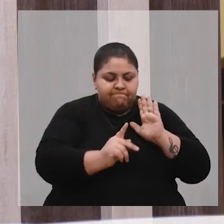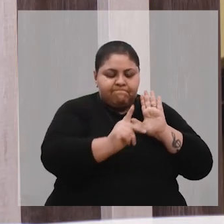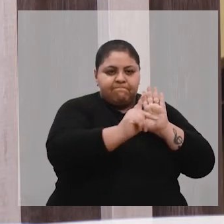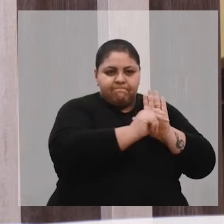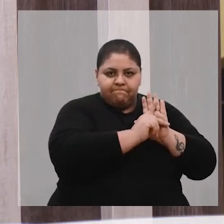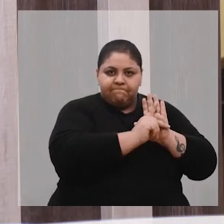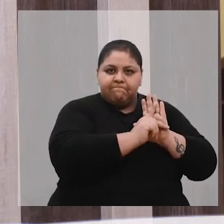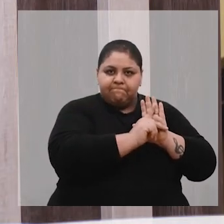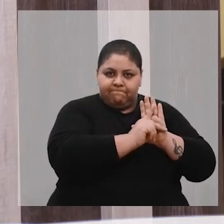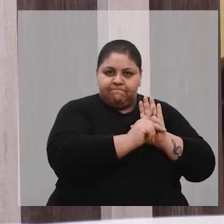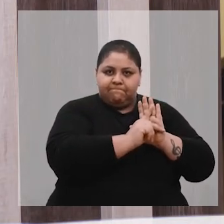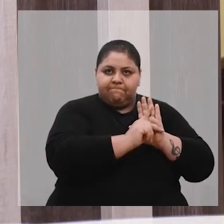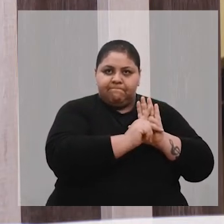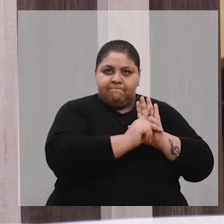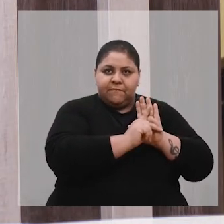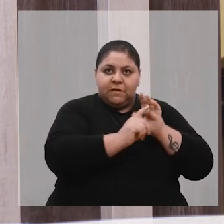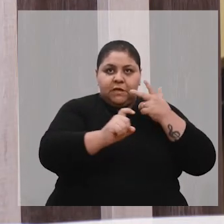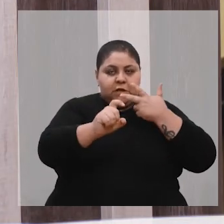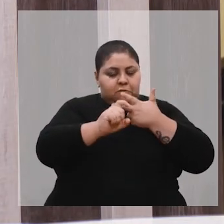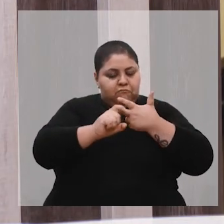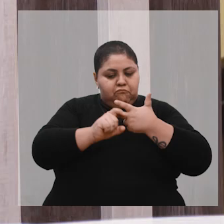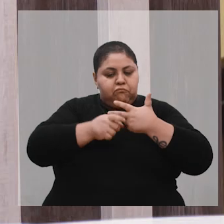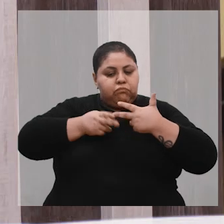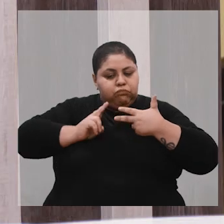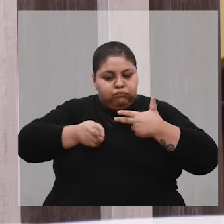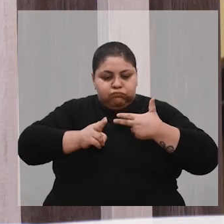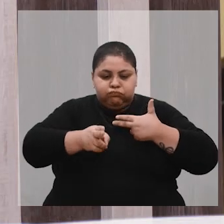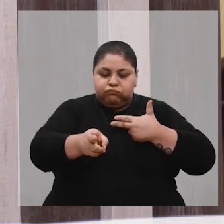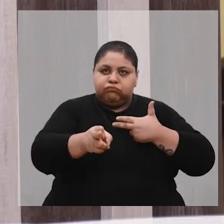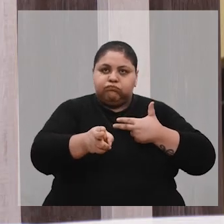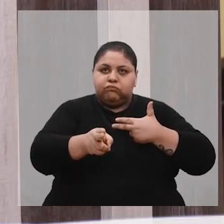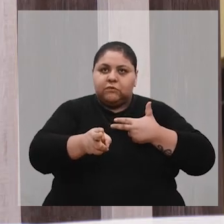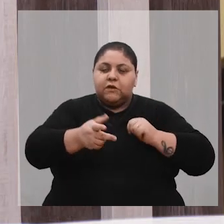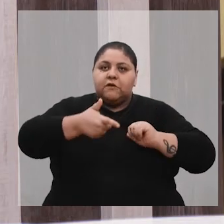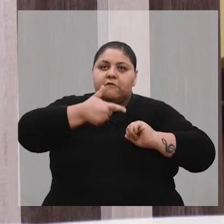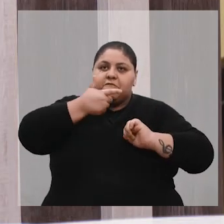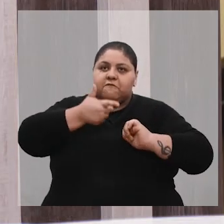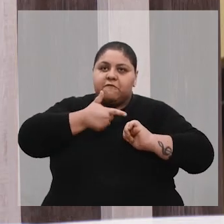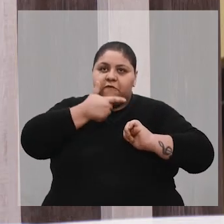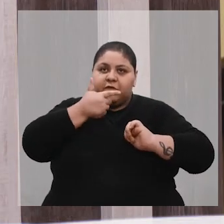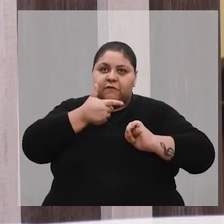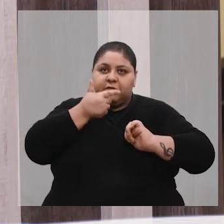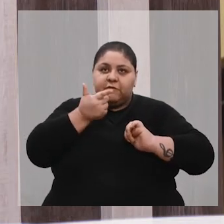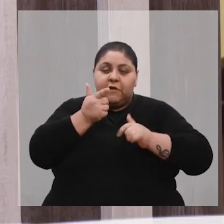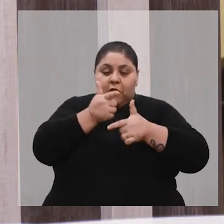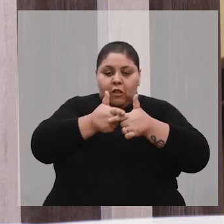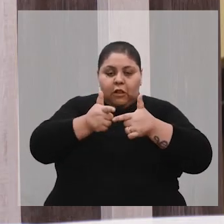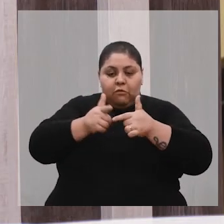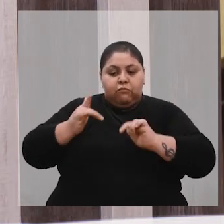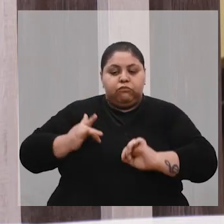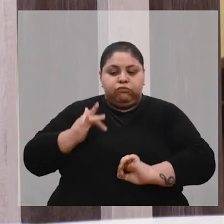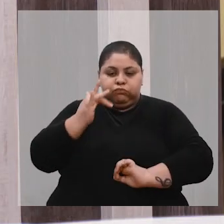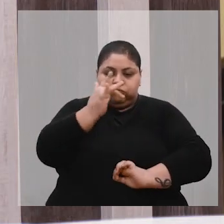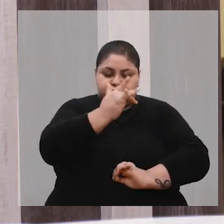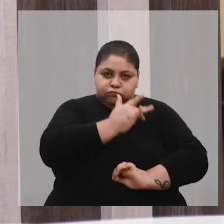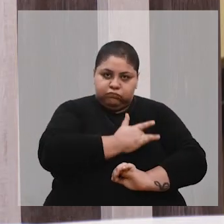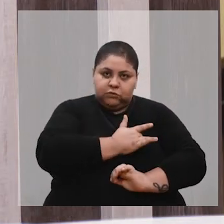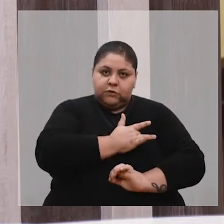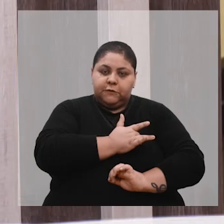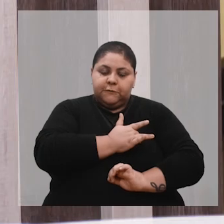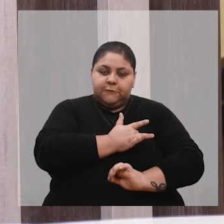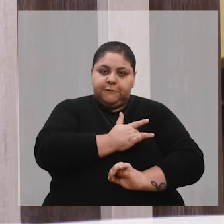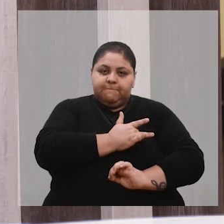os projetos costumeiros do Executivo não param. E o senhor citava de gargalos na saúde. Um